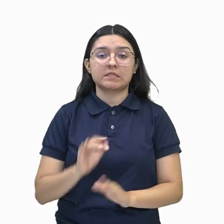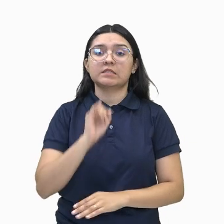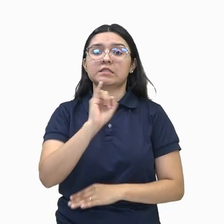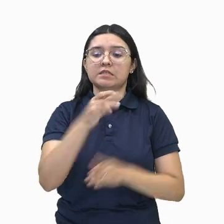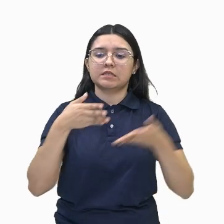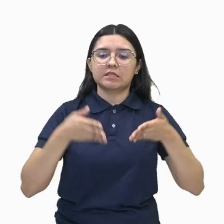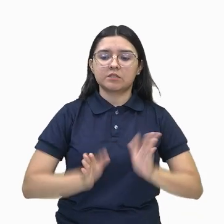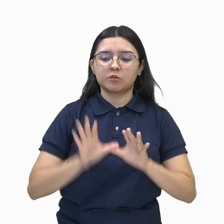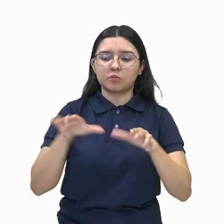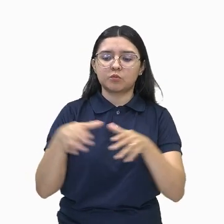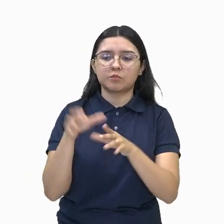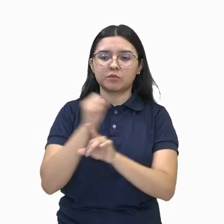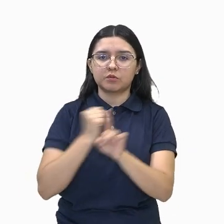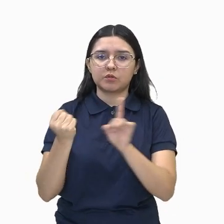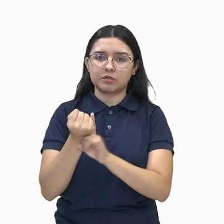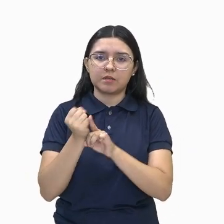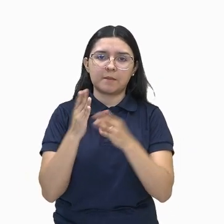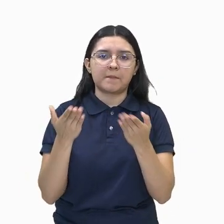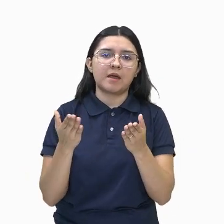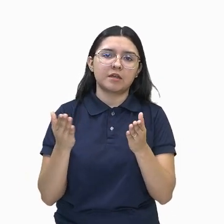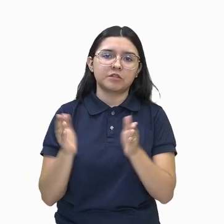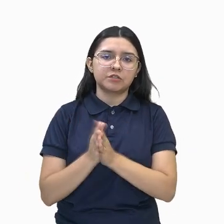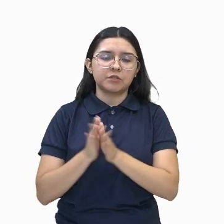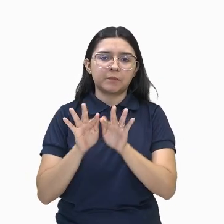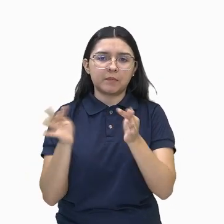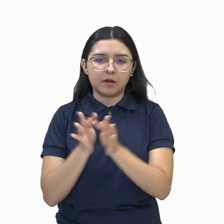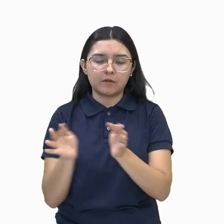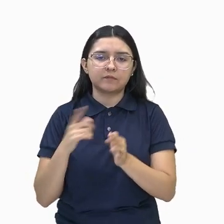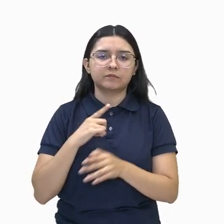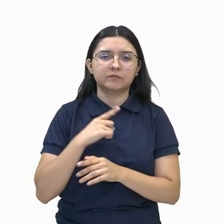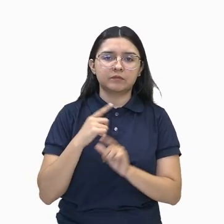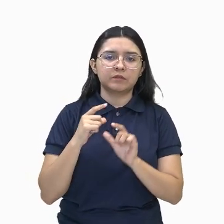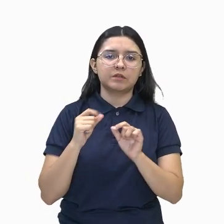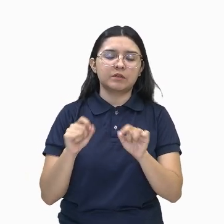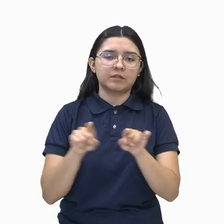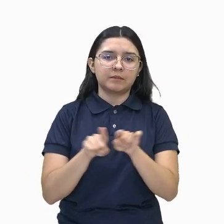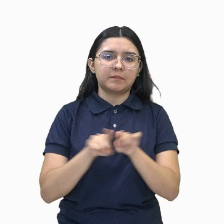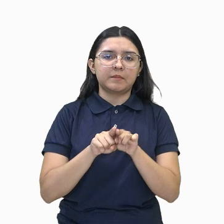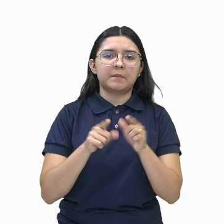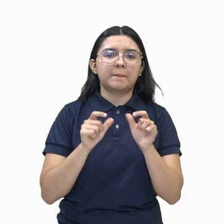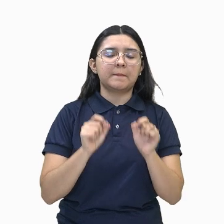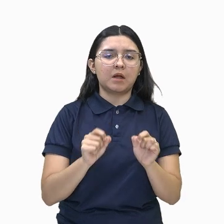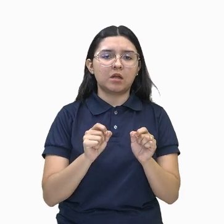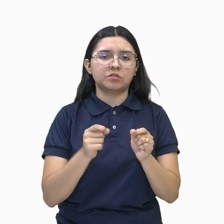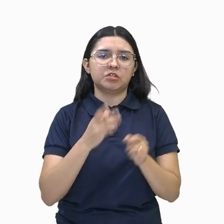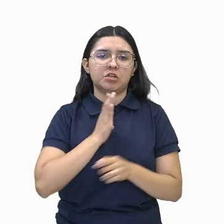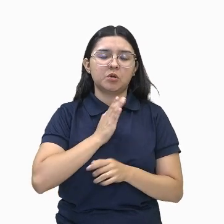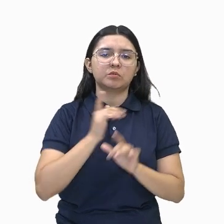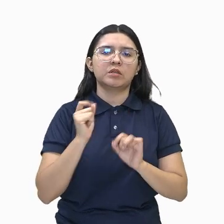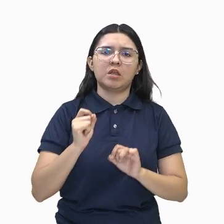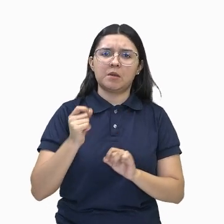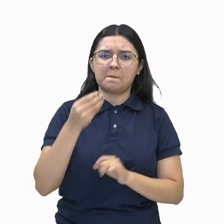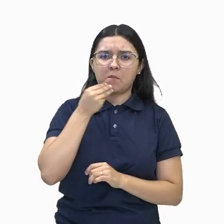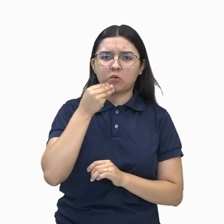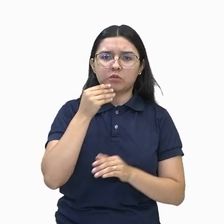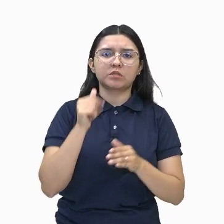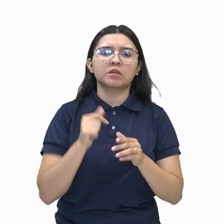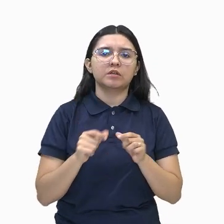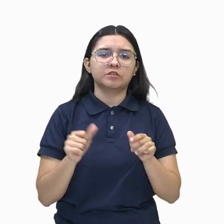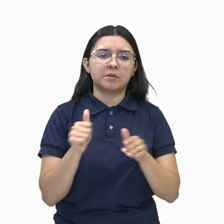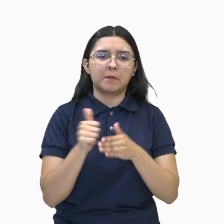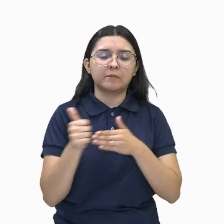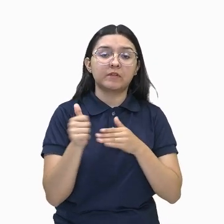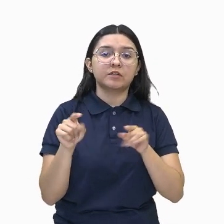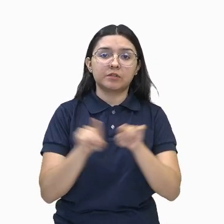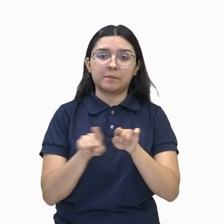nascia em uma classe social mais abastada, você era privilegiado e, obviamente, você teria privilégios de nascença.